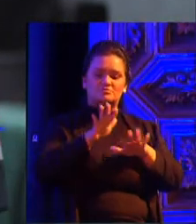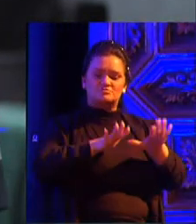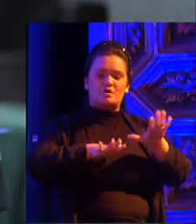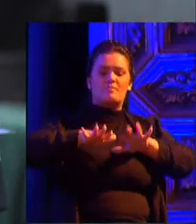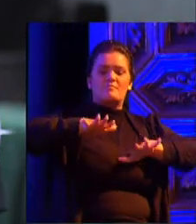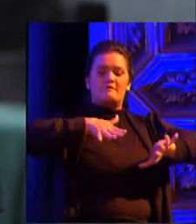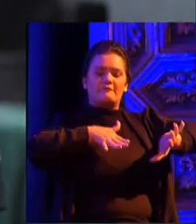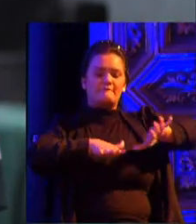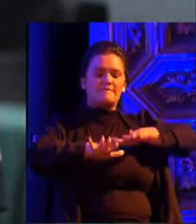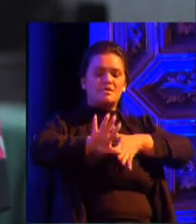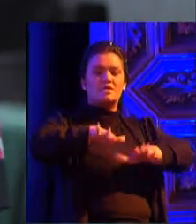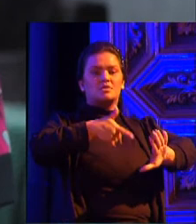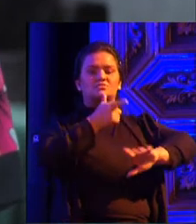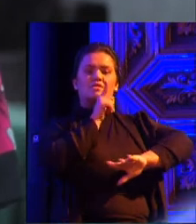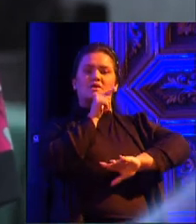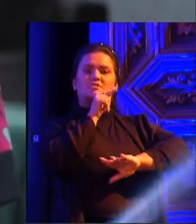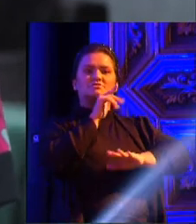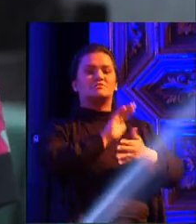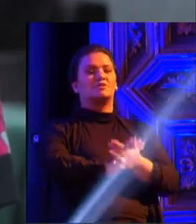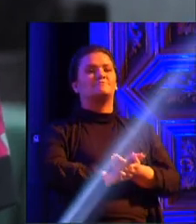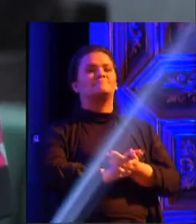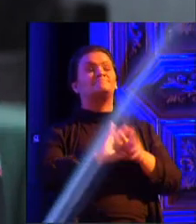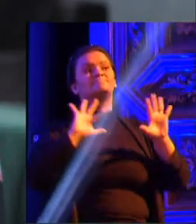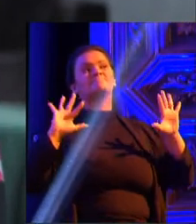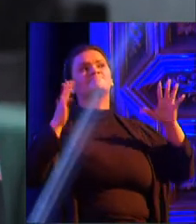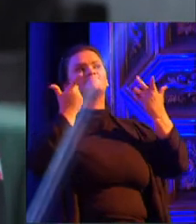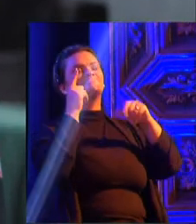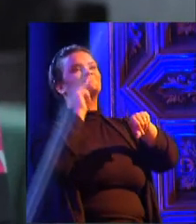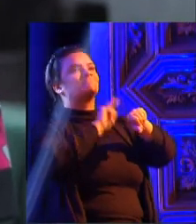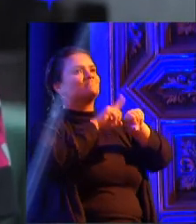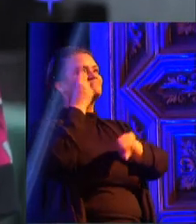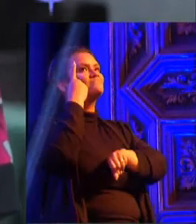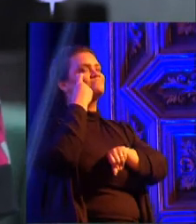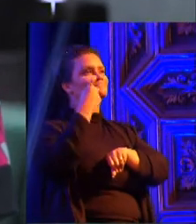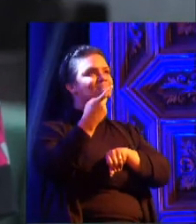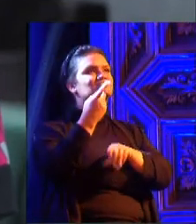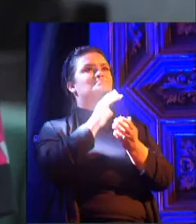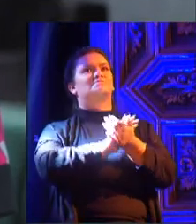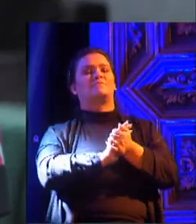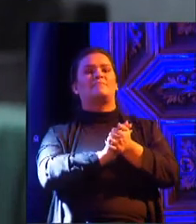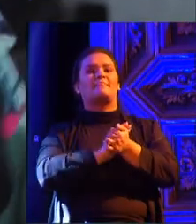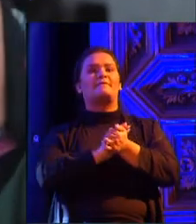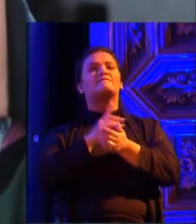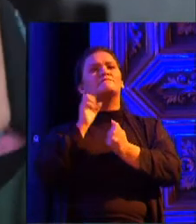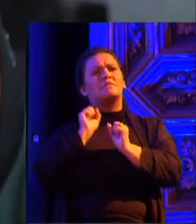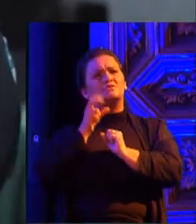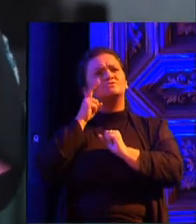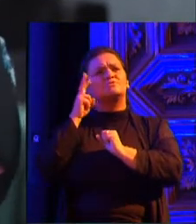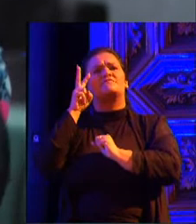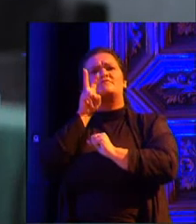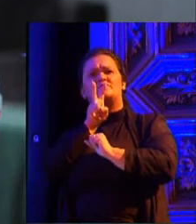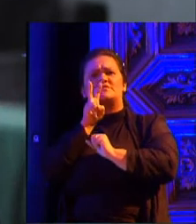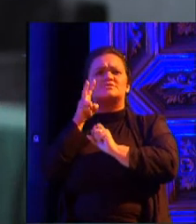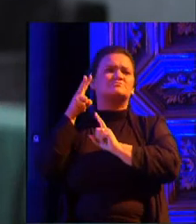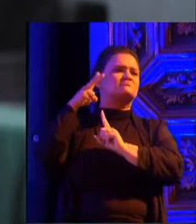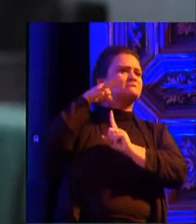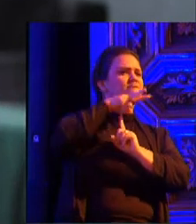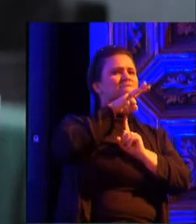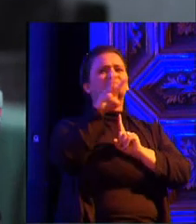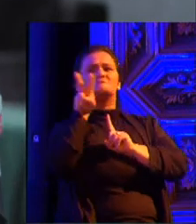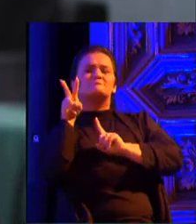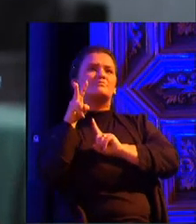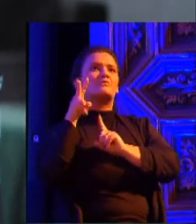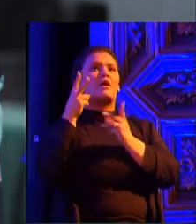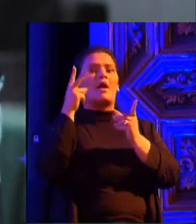movimento das águas. Então, esse festival vem numa hora muito interessante, onde você pode olhar transversalmente a música